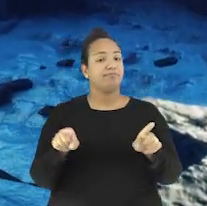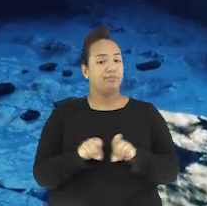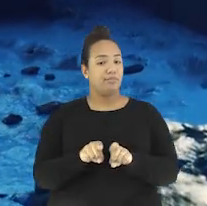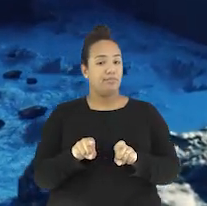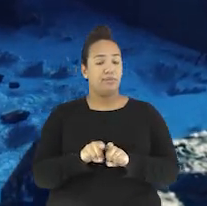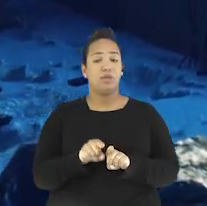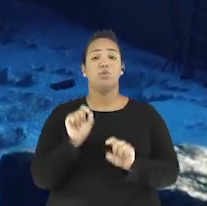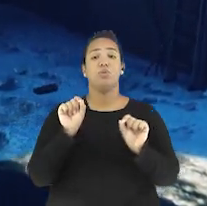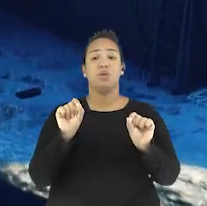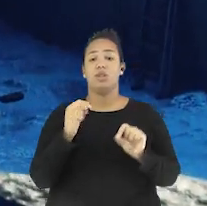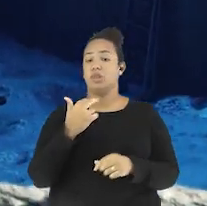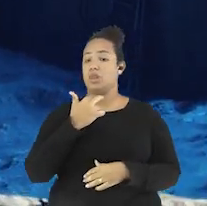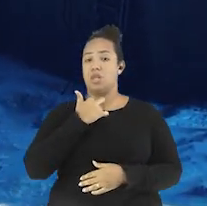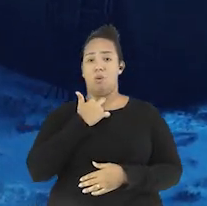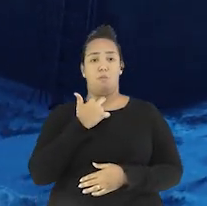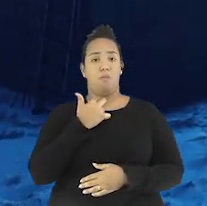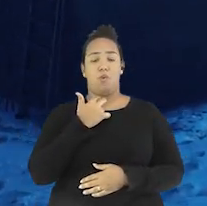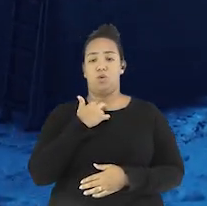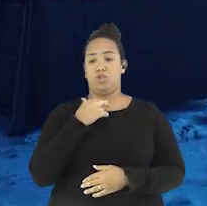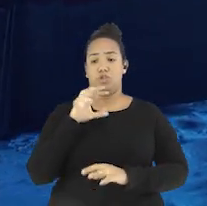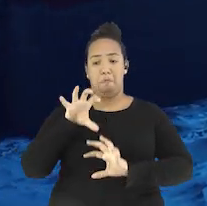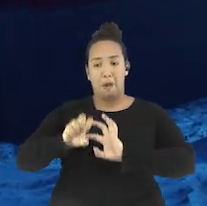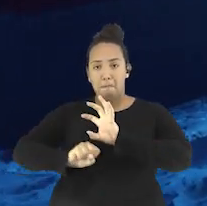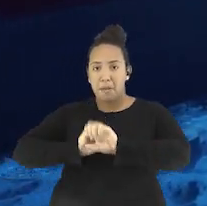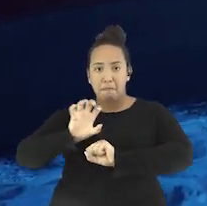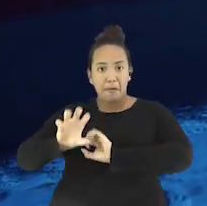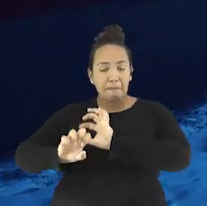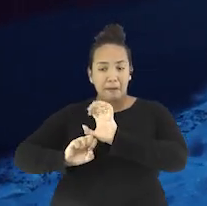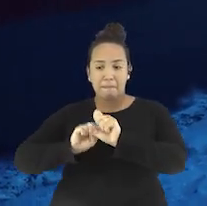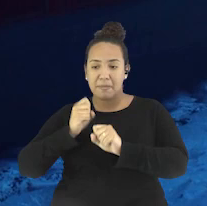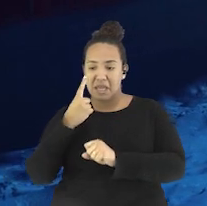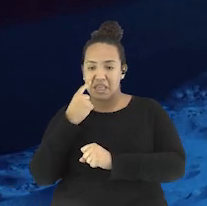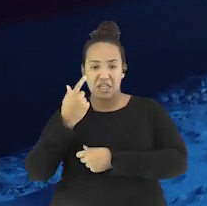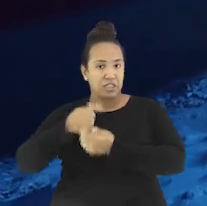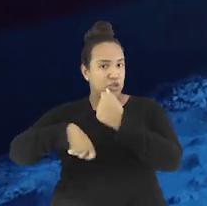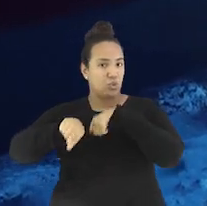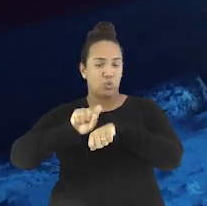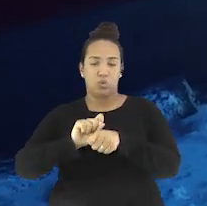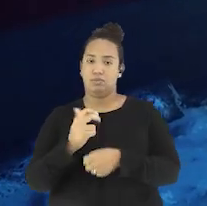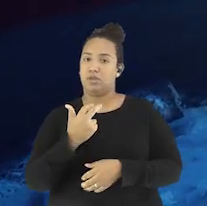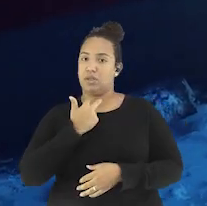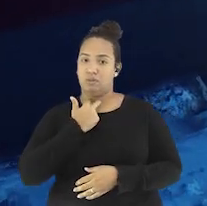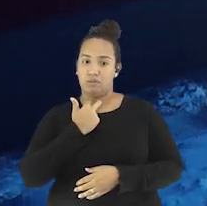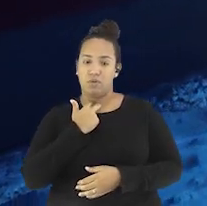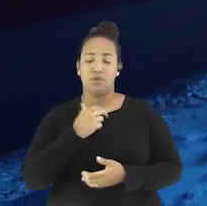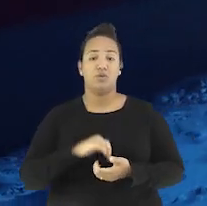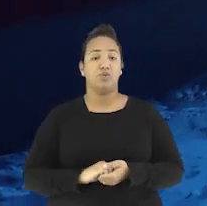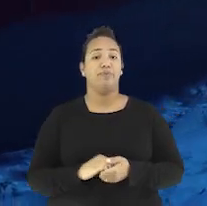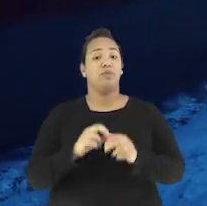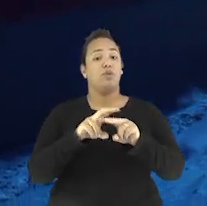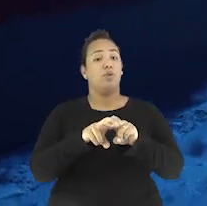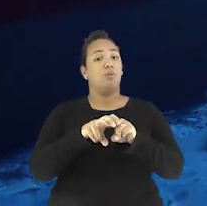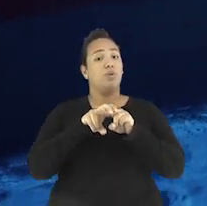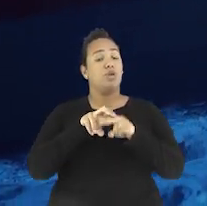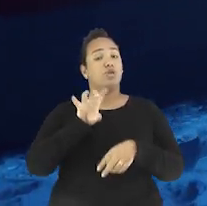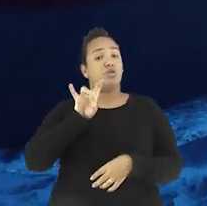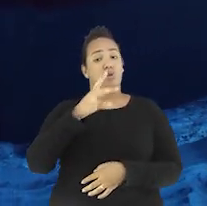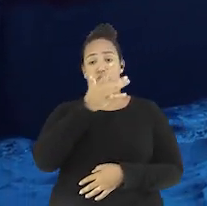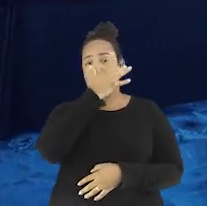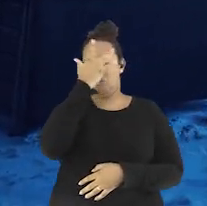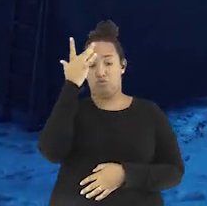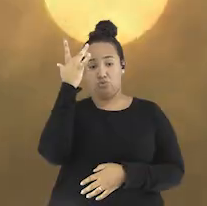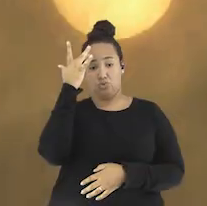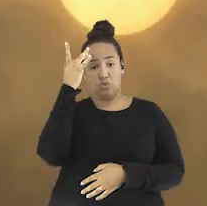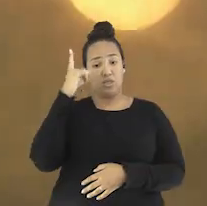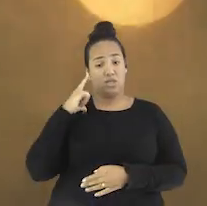são proibidas atividades de extração com interesse econômico na região, e por isso que apenas autorizados podem ocupar